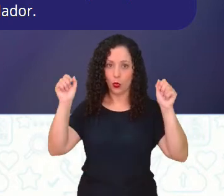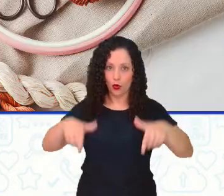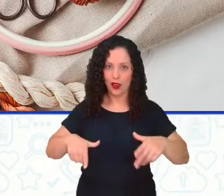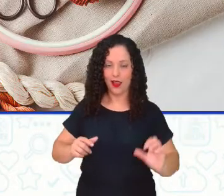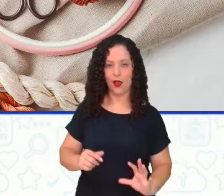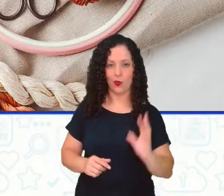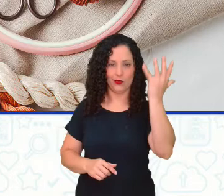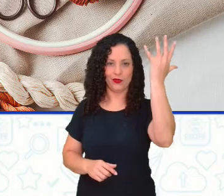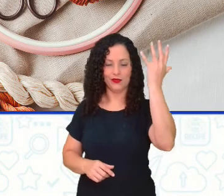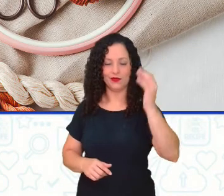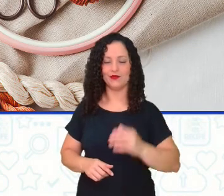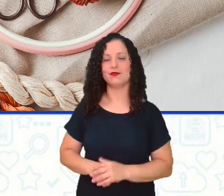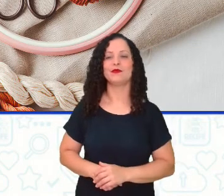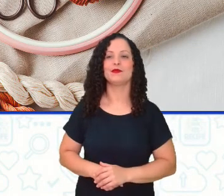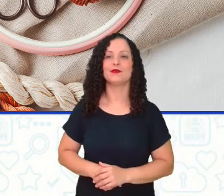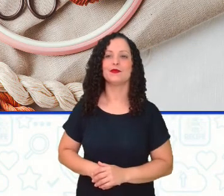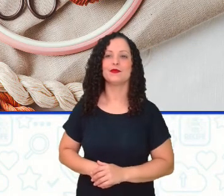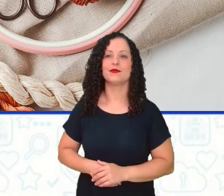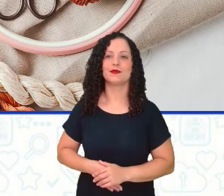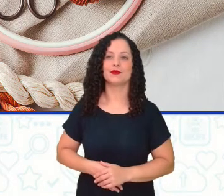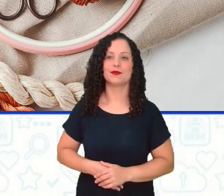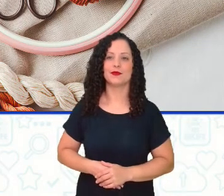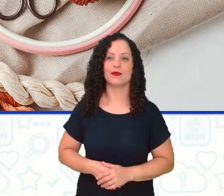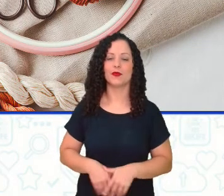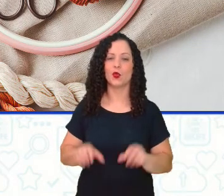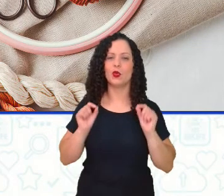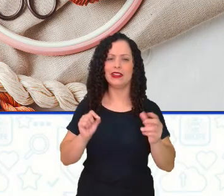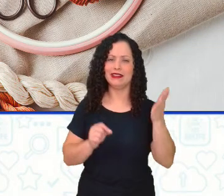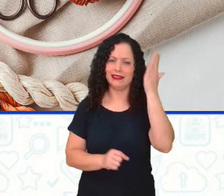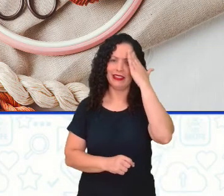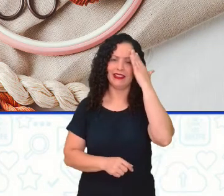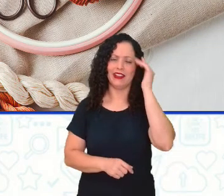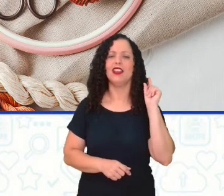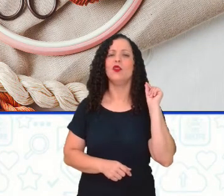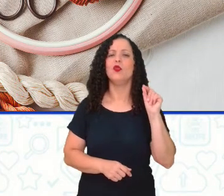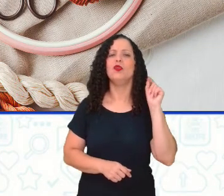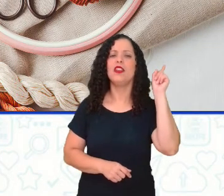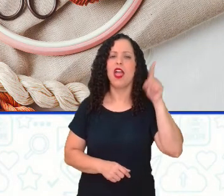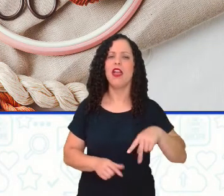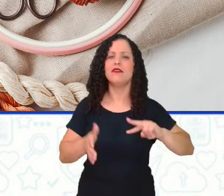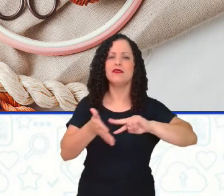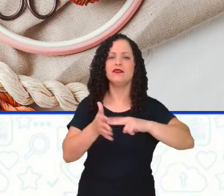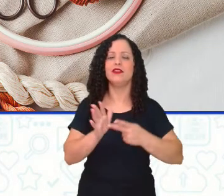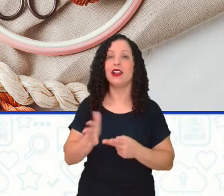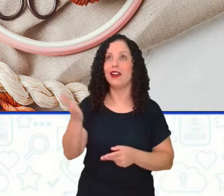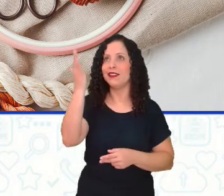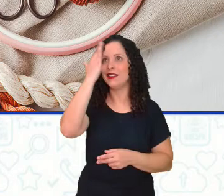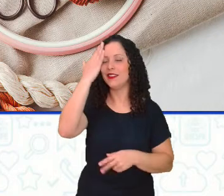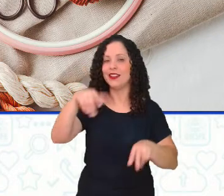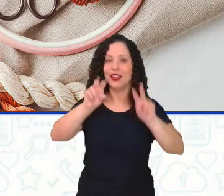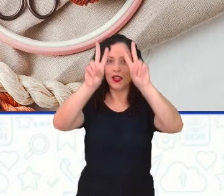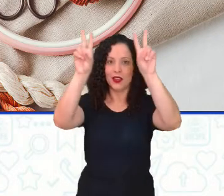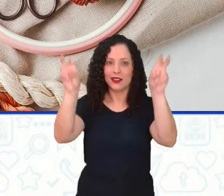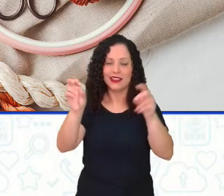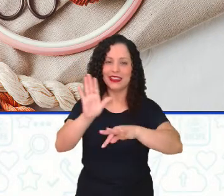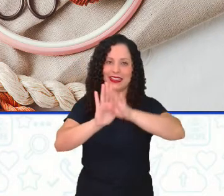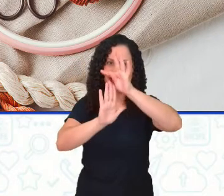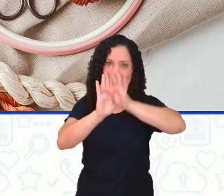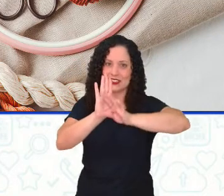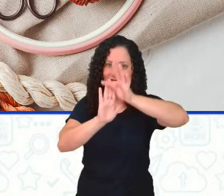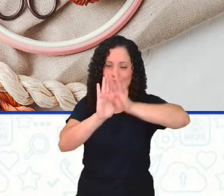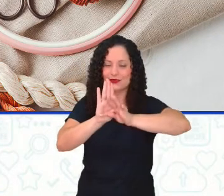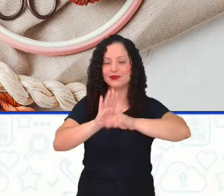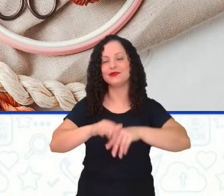tá? A partir do momento em que entendemos o que é um bastidor, podemos entender o título, além do bastidor.